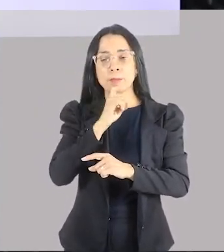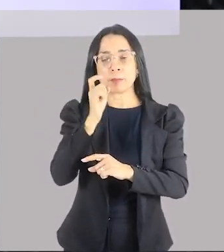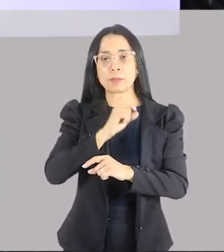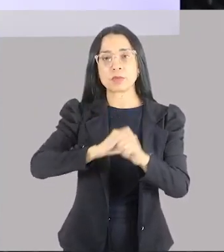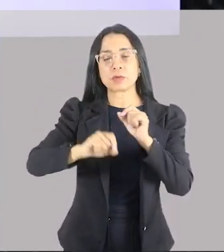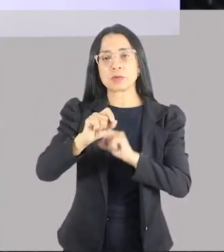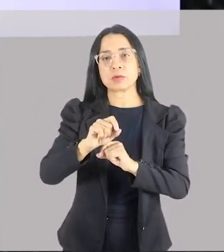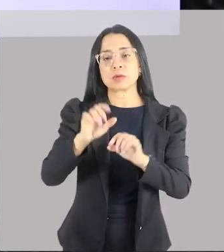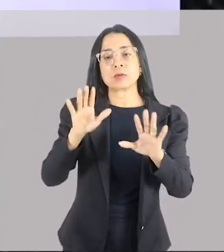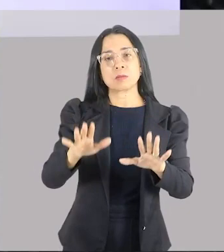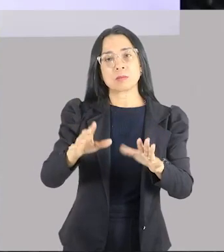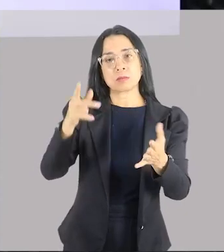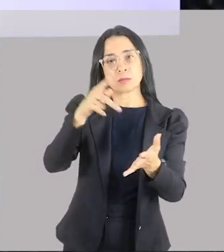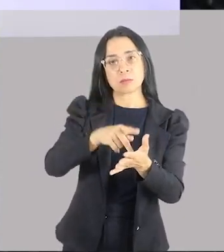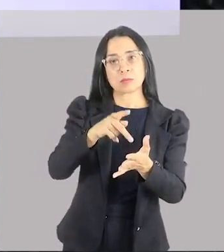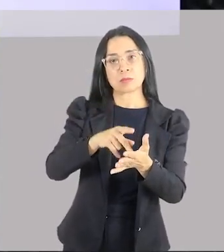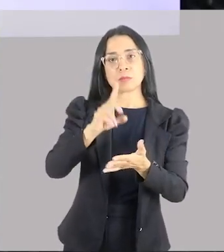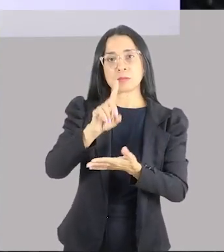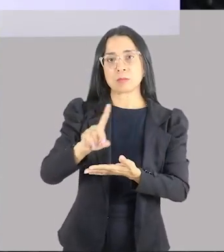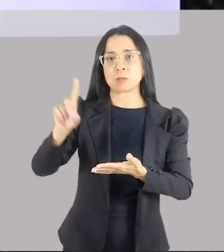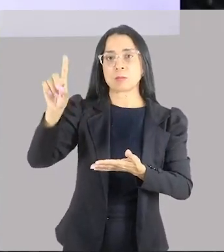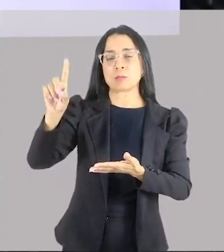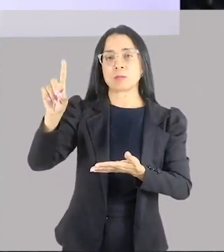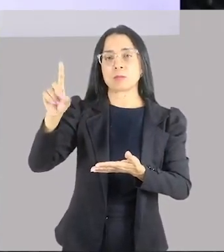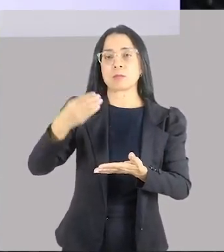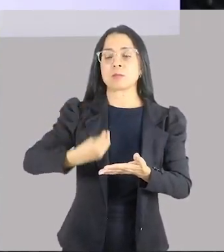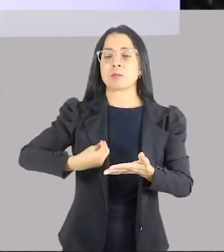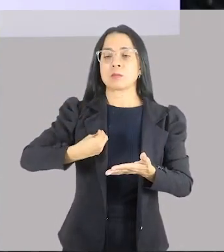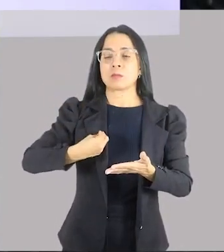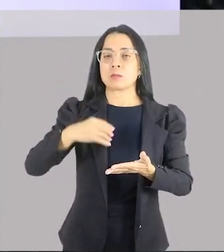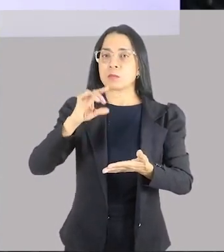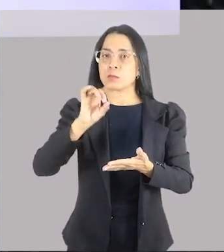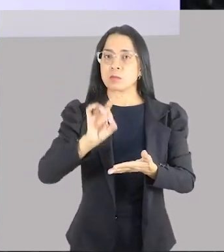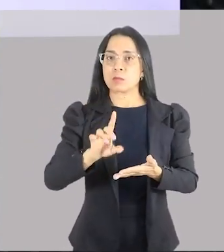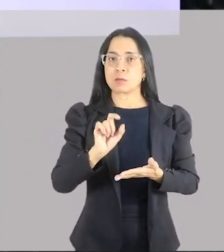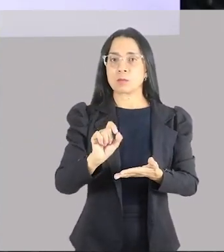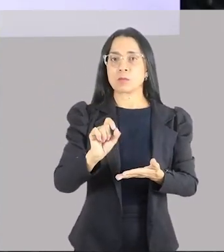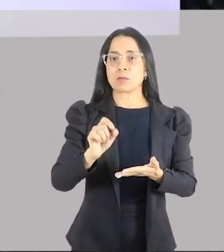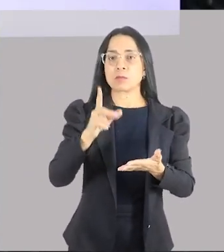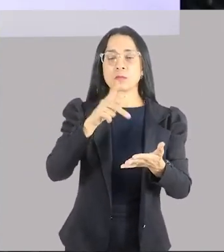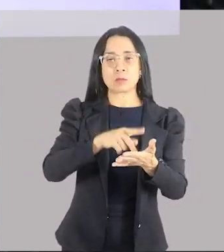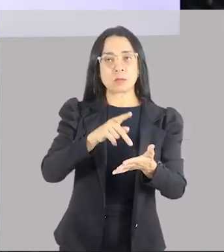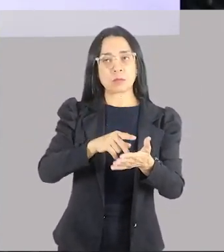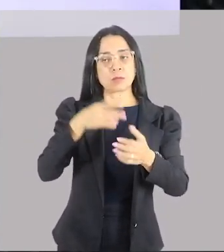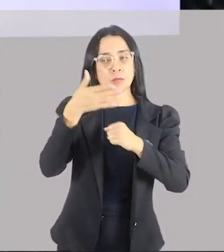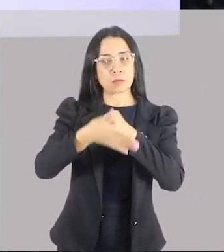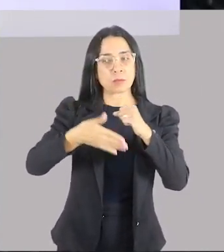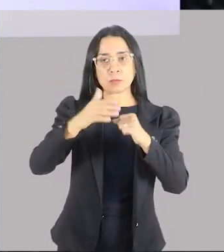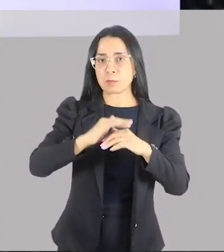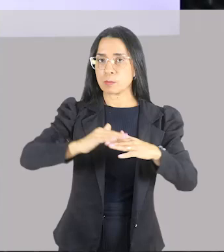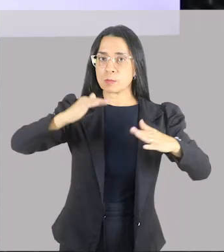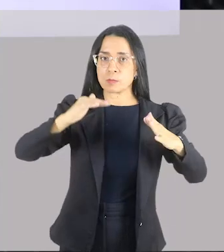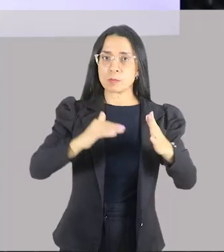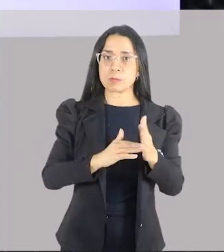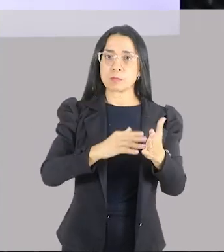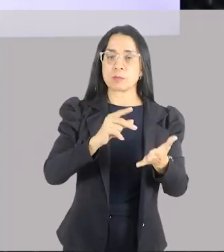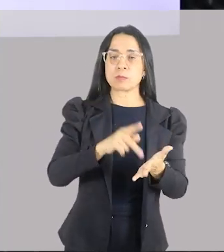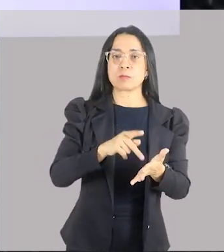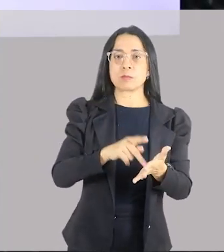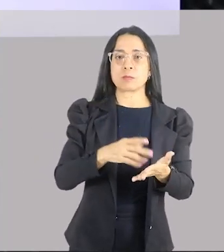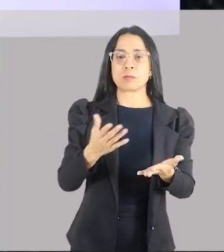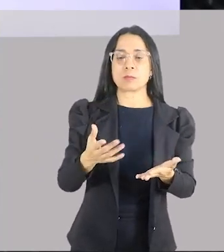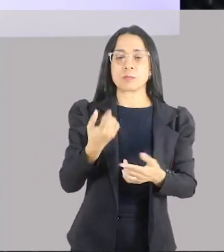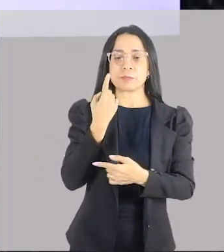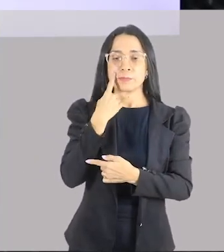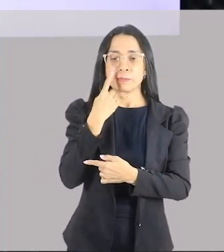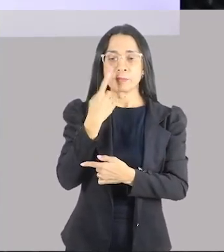enganação. Mas como a verdade existe, então Deus existe. Deus não é só a verdade, Deus é o fundamento de toda a verdade.